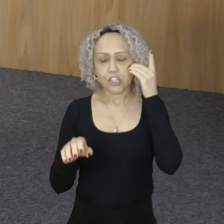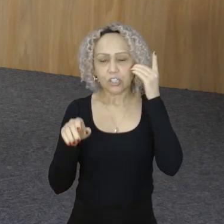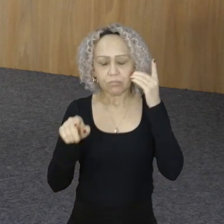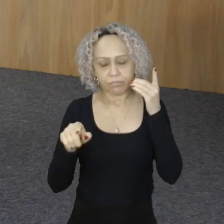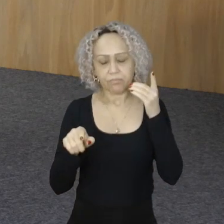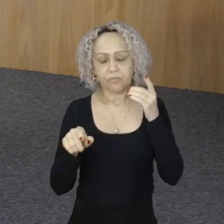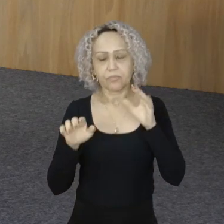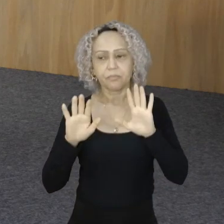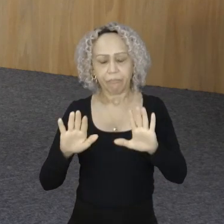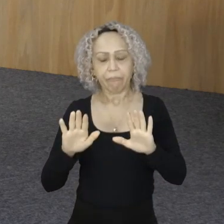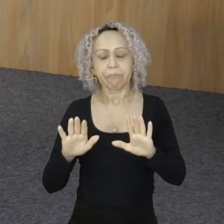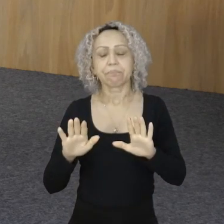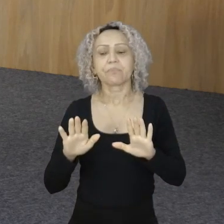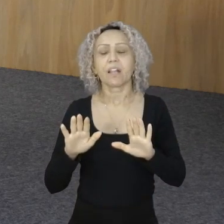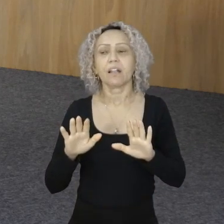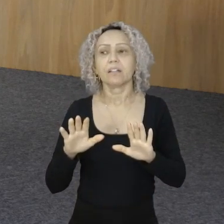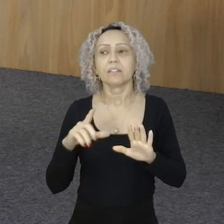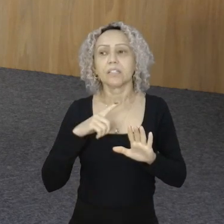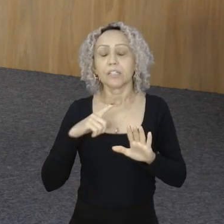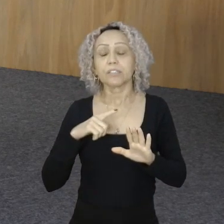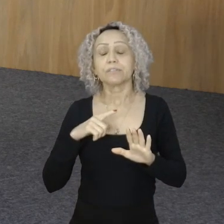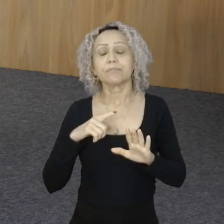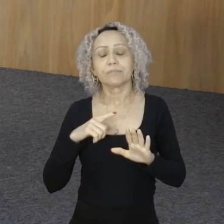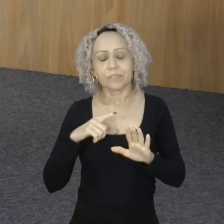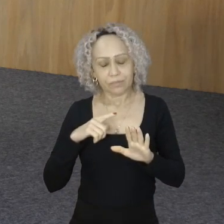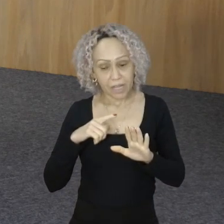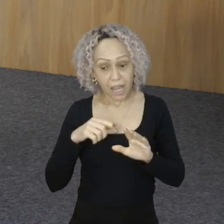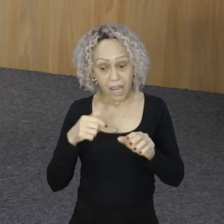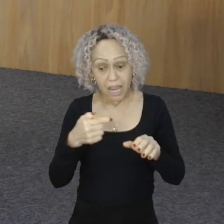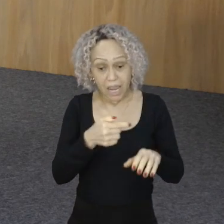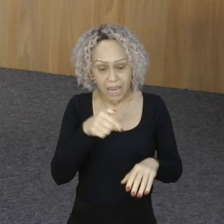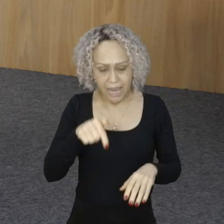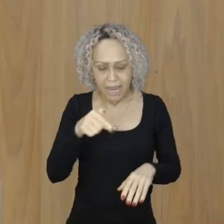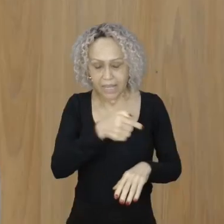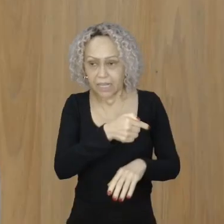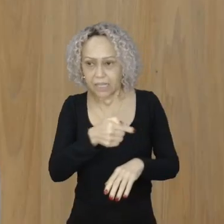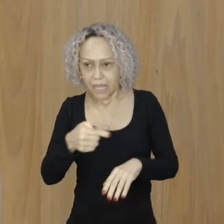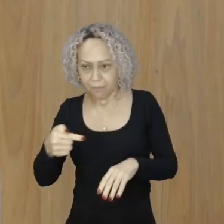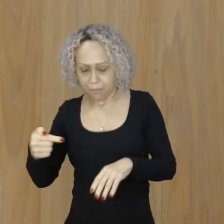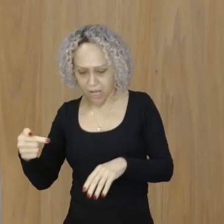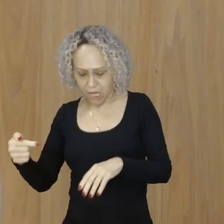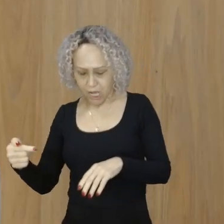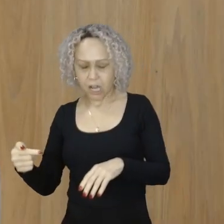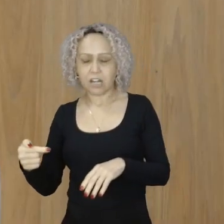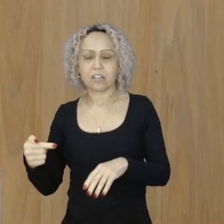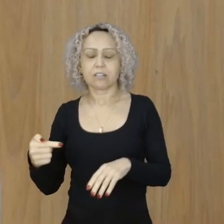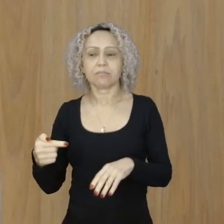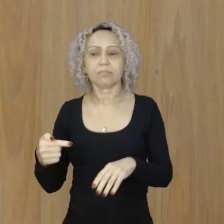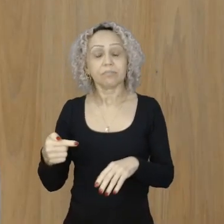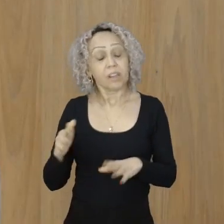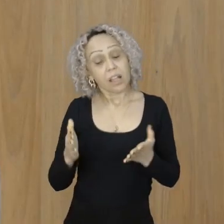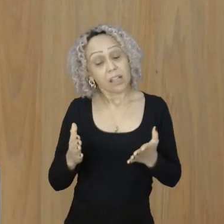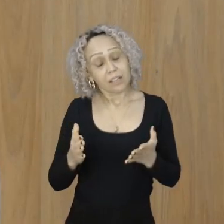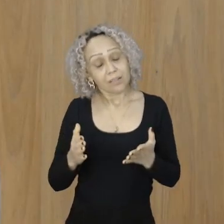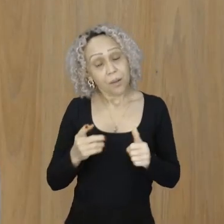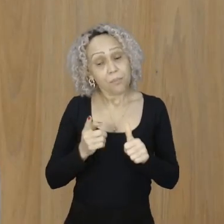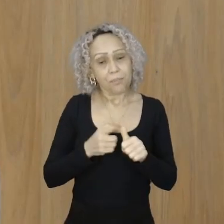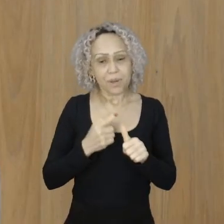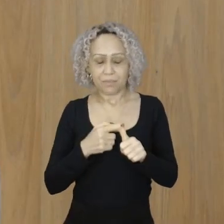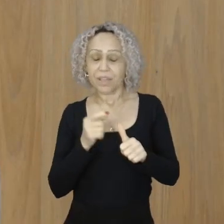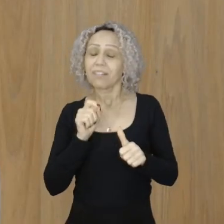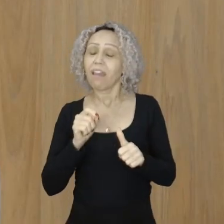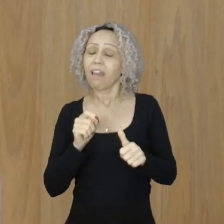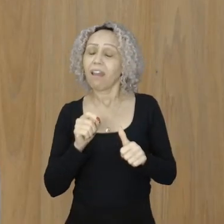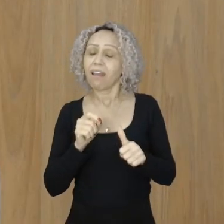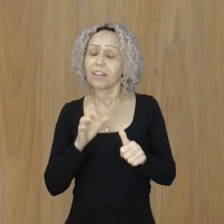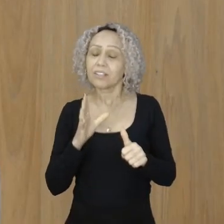fazer um outro registro também. A gente teve outro marco esta semana, além do primeiro ano na vitória aí do presidente Lula nas urnas.